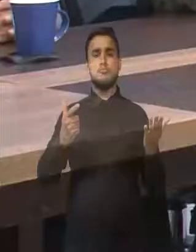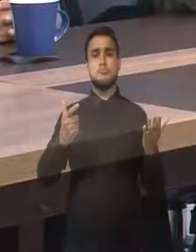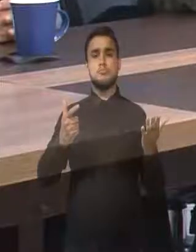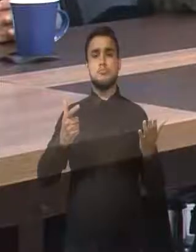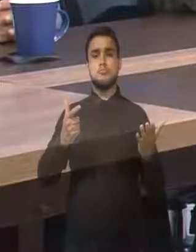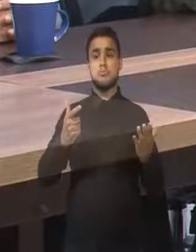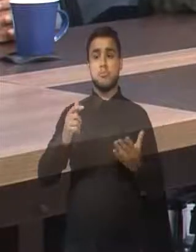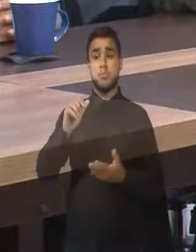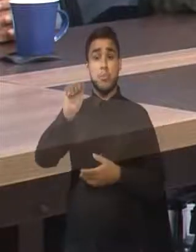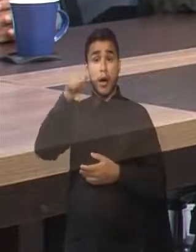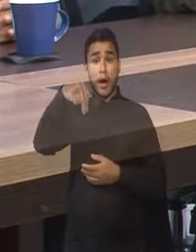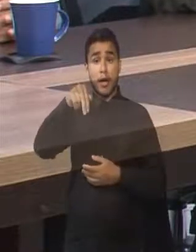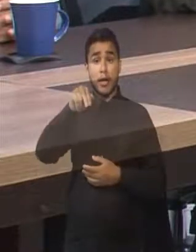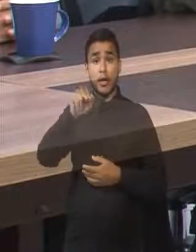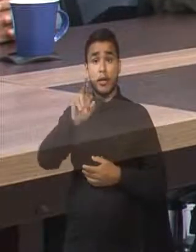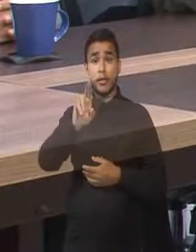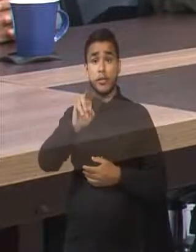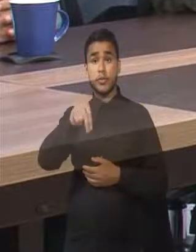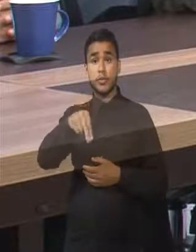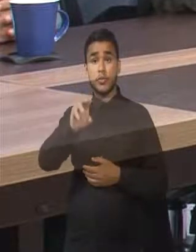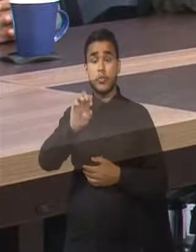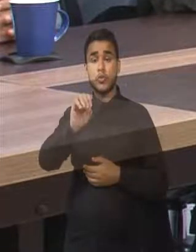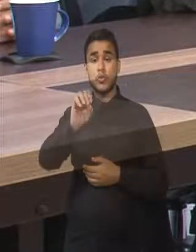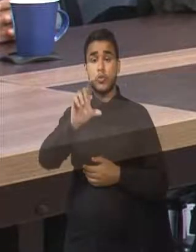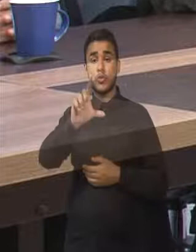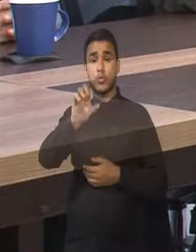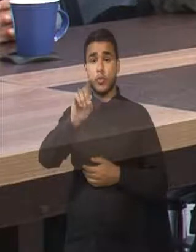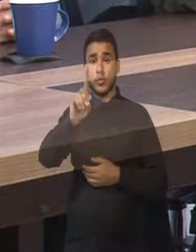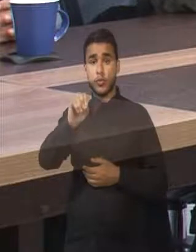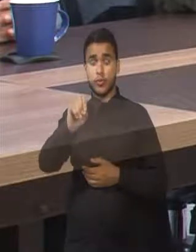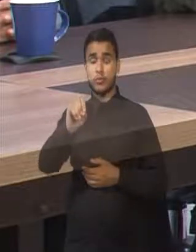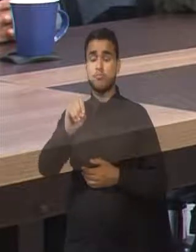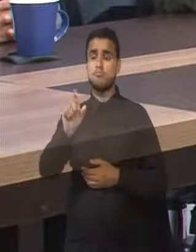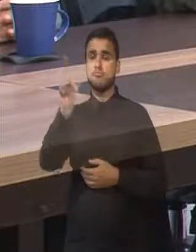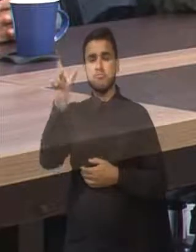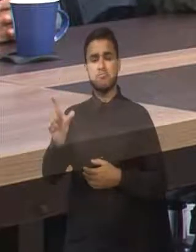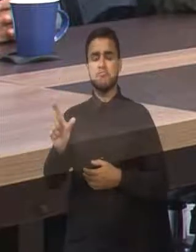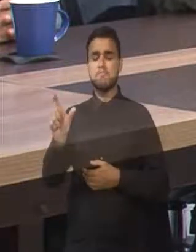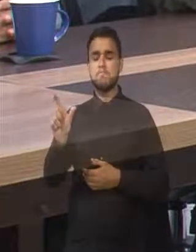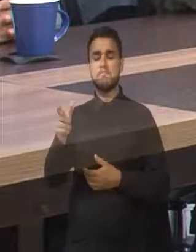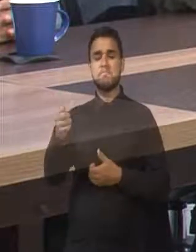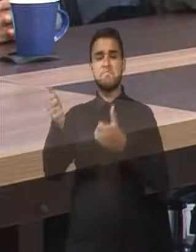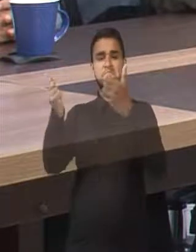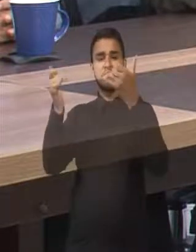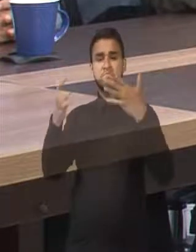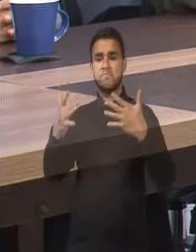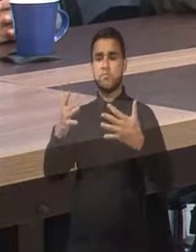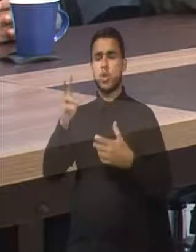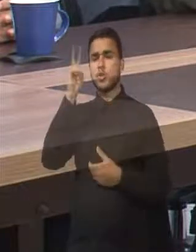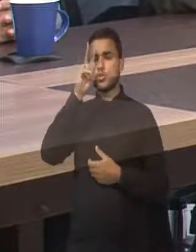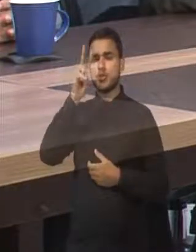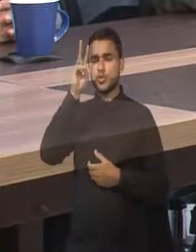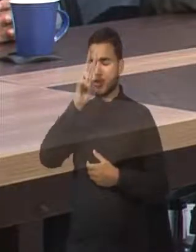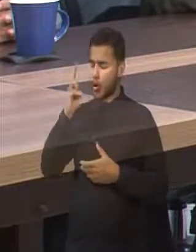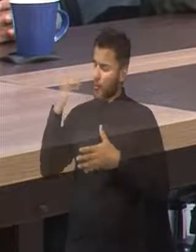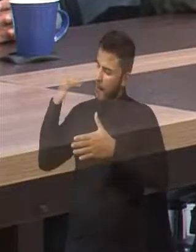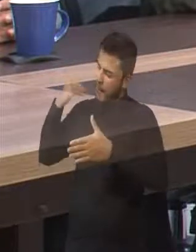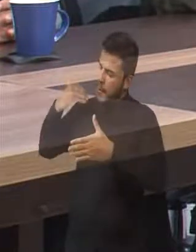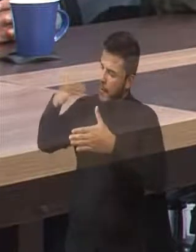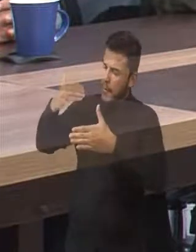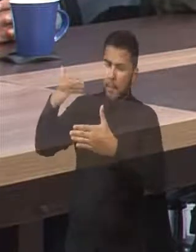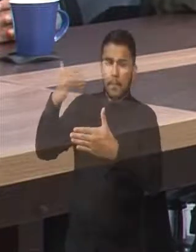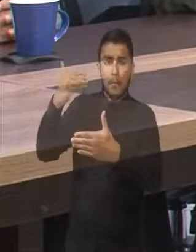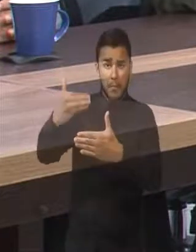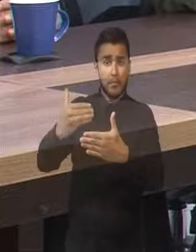Arnold Toynbee, que diz que a história tem ciclos, tem um movimento pendular.